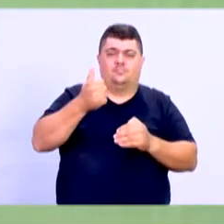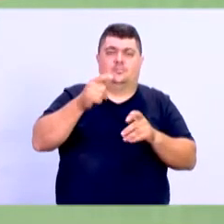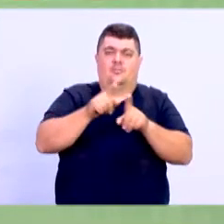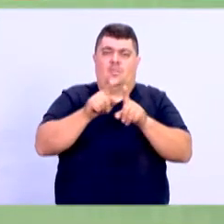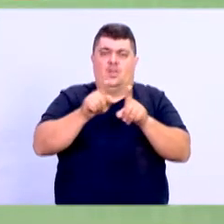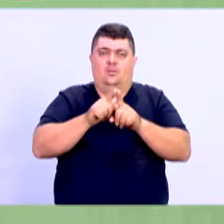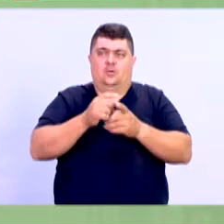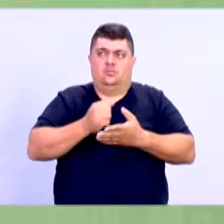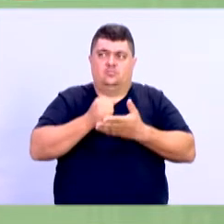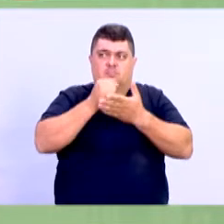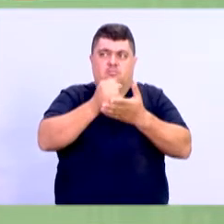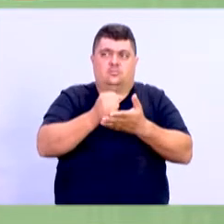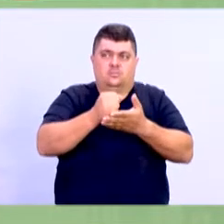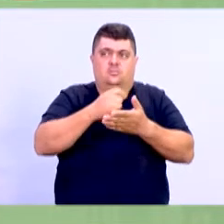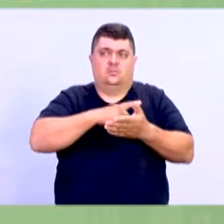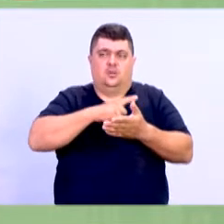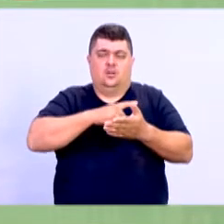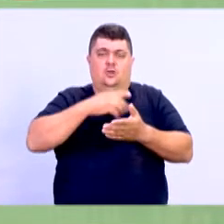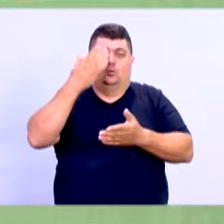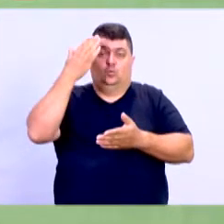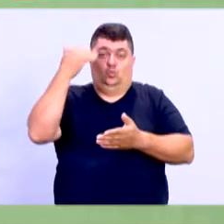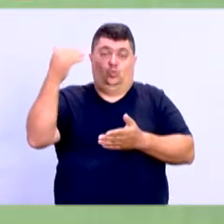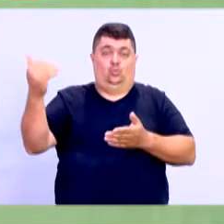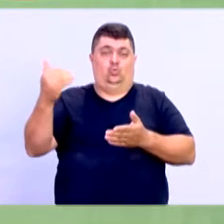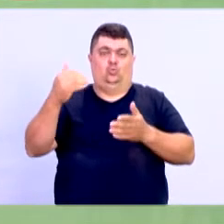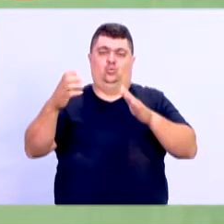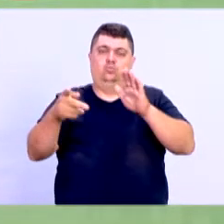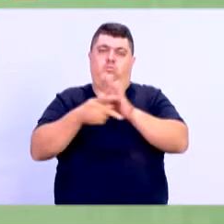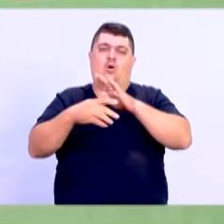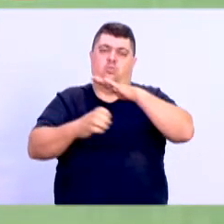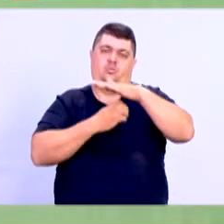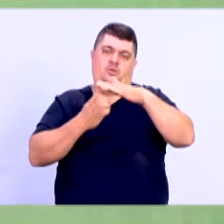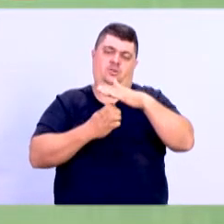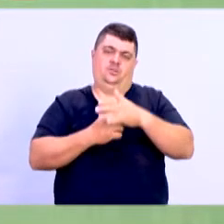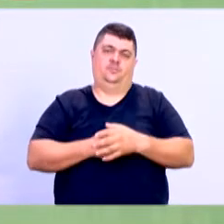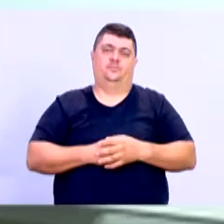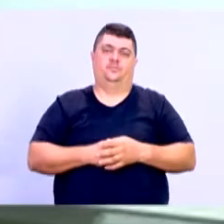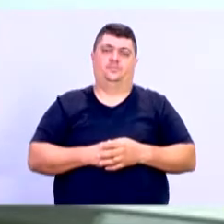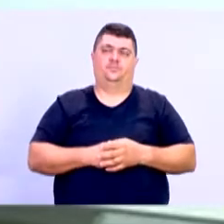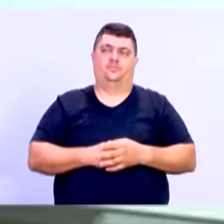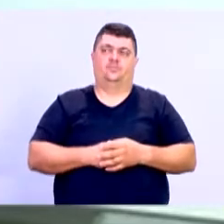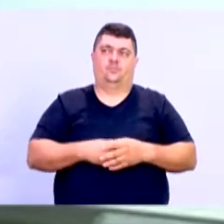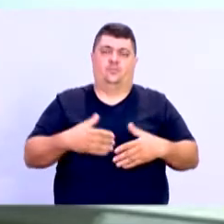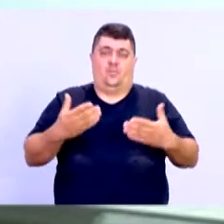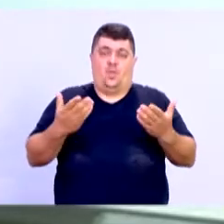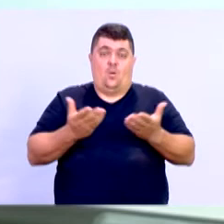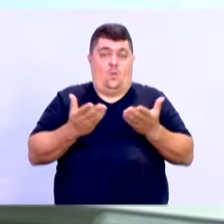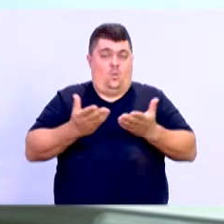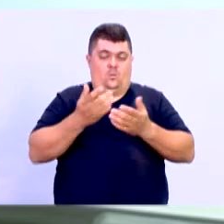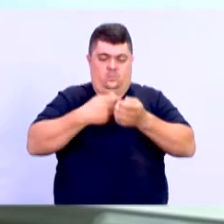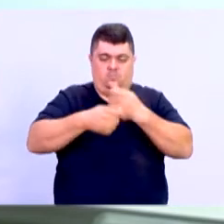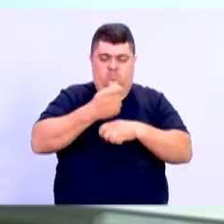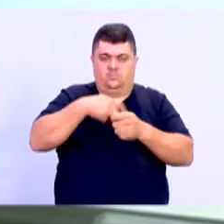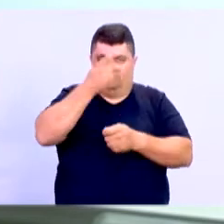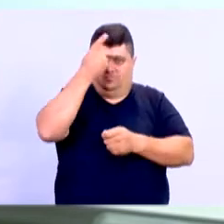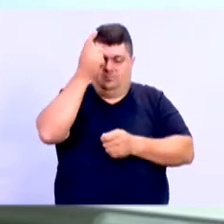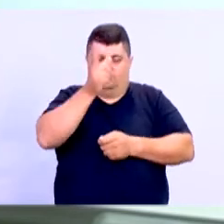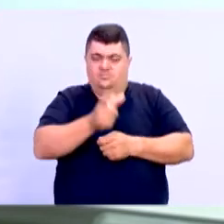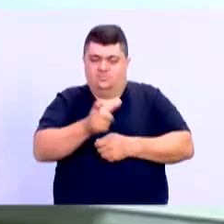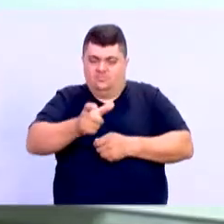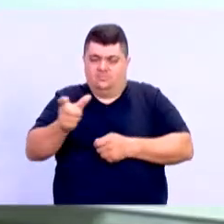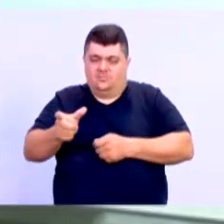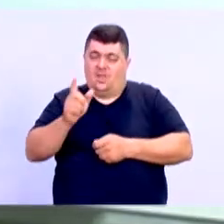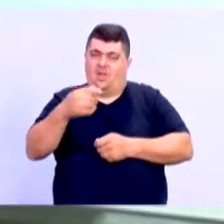e contribuir para o sucesso da empresa. Hoje, a administração de recursos humanos